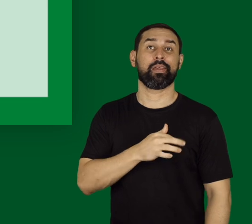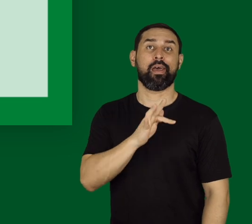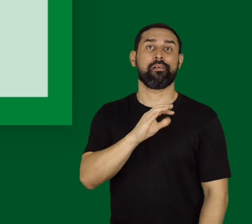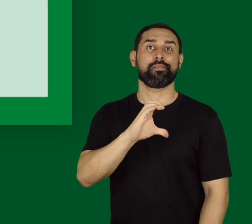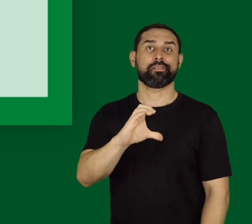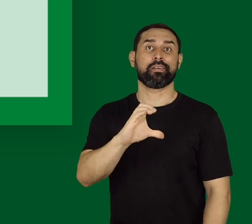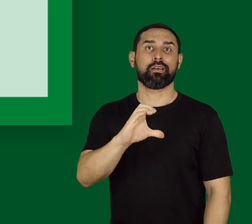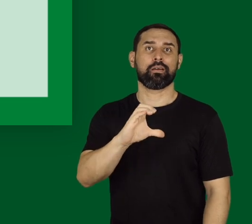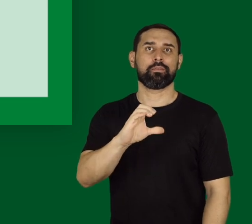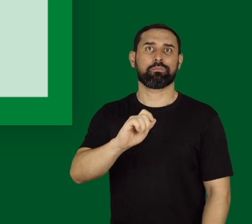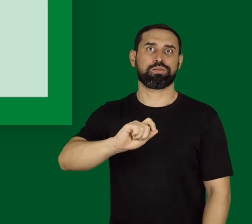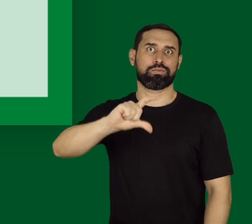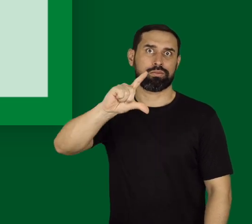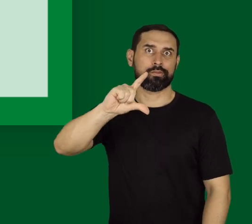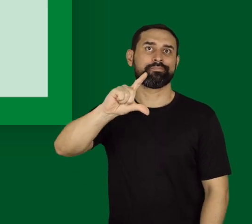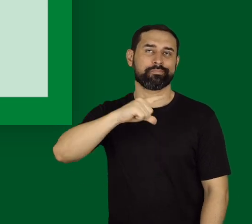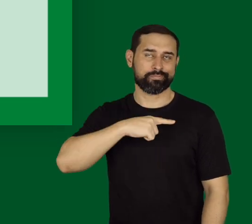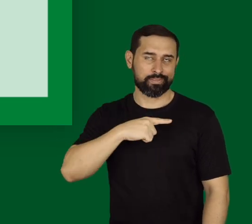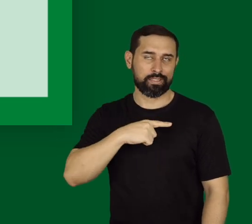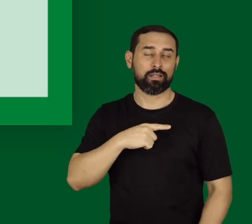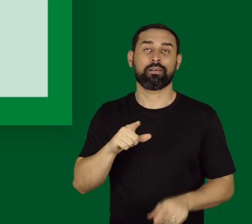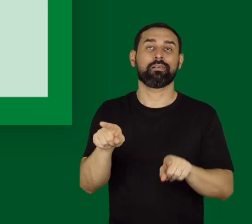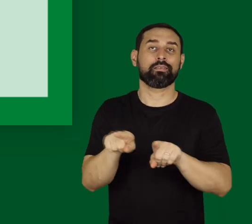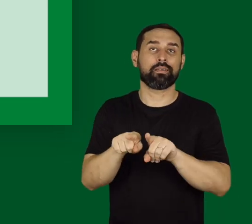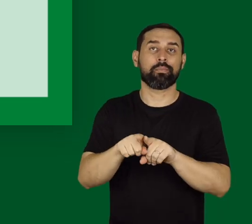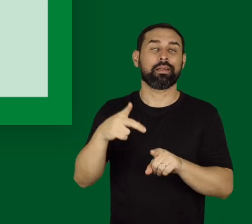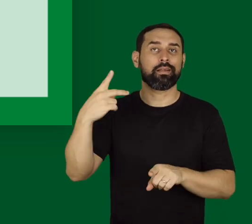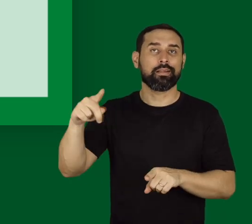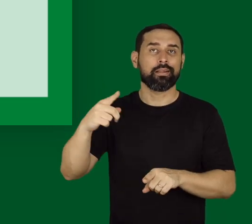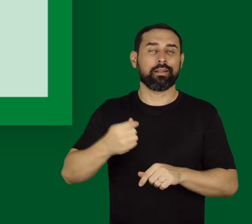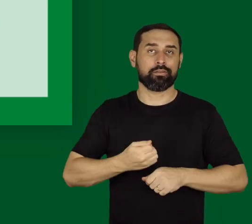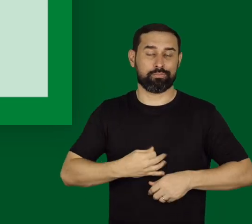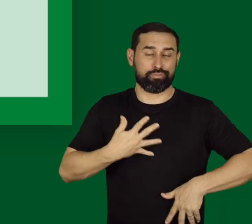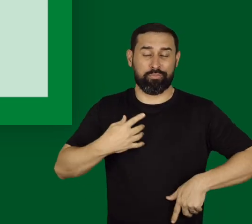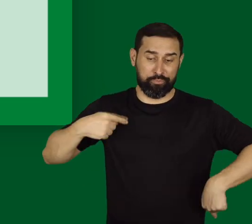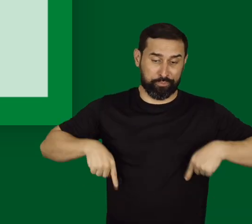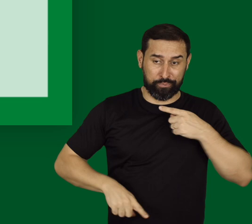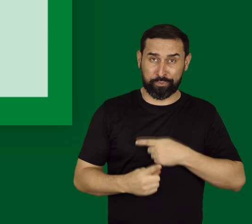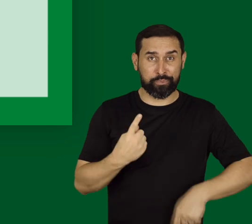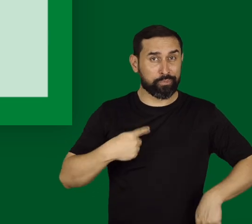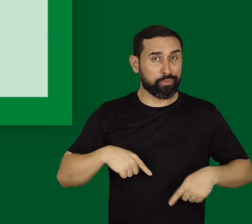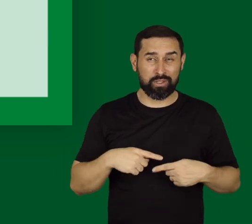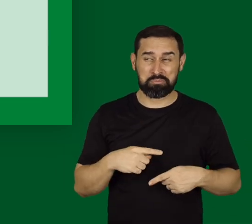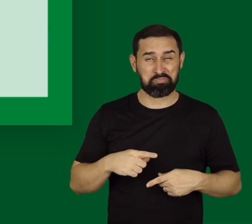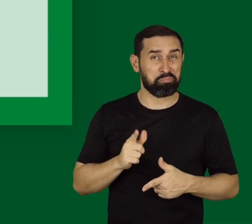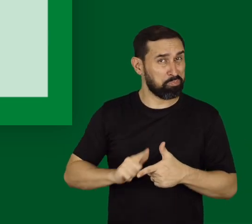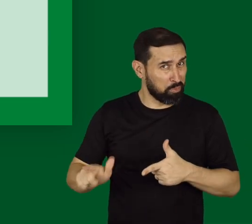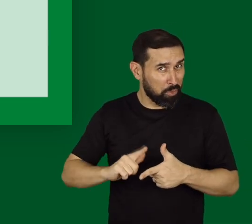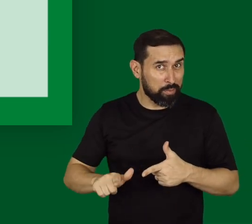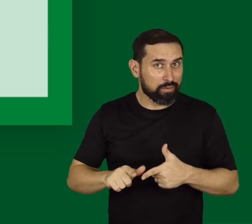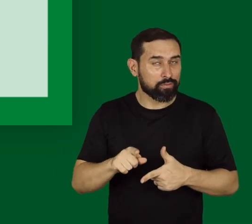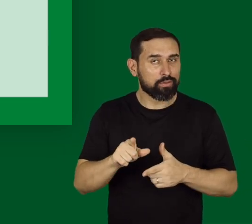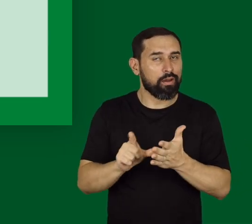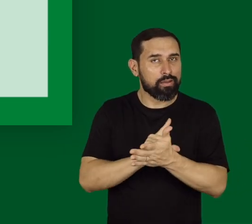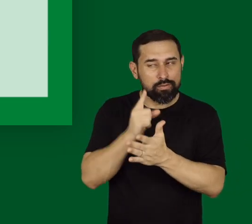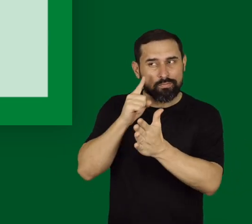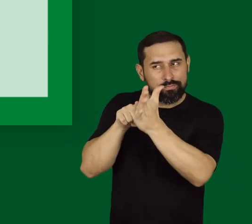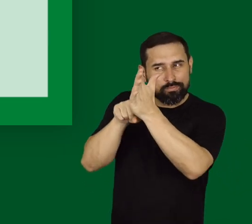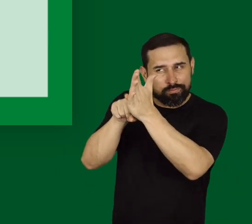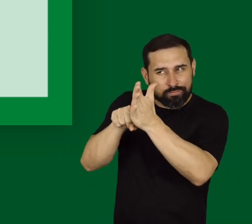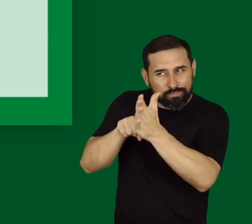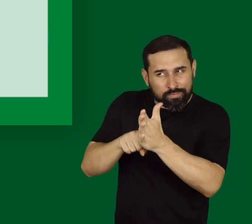ficar hipotensa, a criança vai ficar com frequência cardíaca mais alta, vai estar com o tempo de enchimento capilar vai